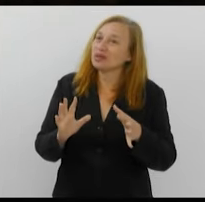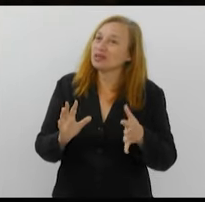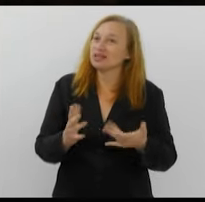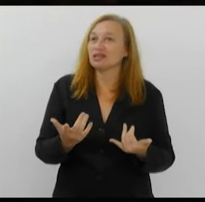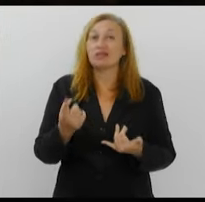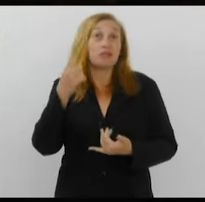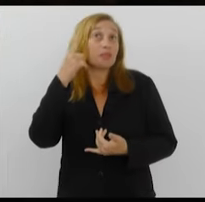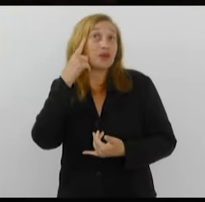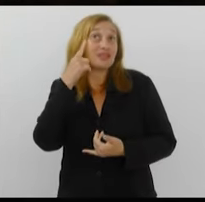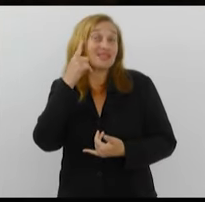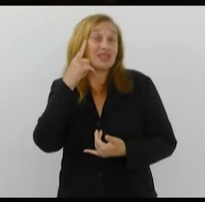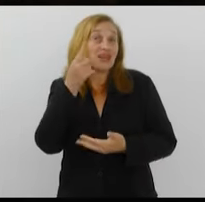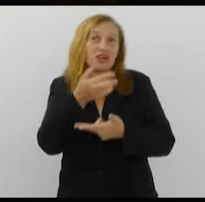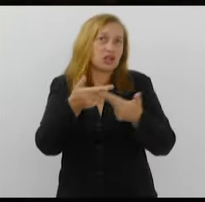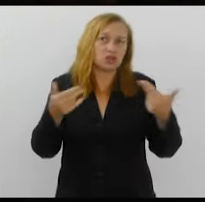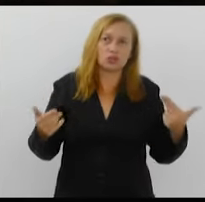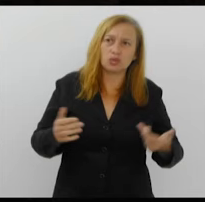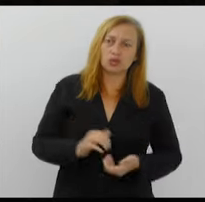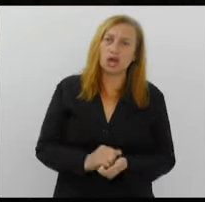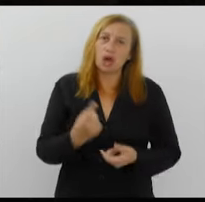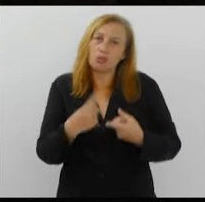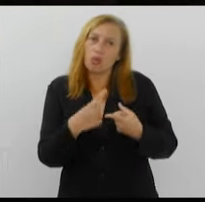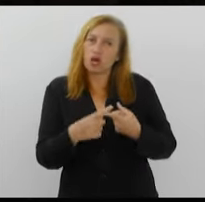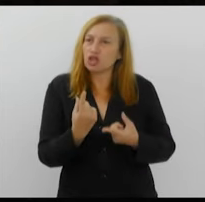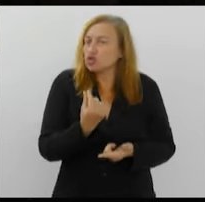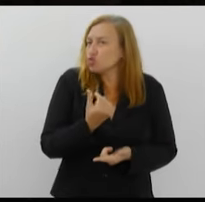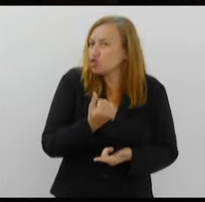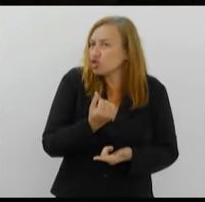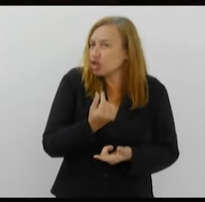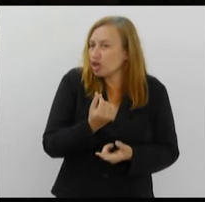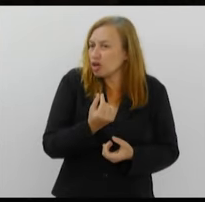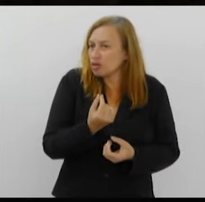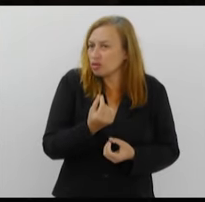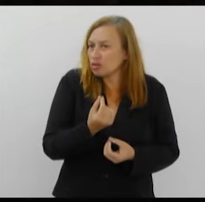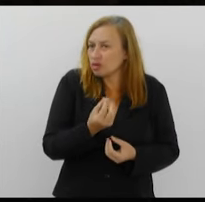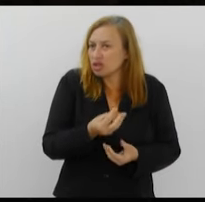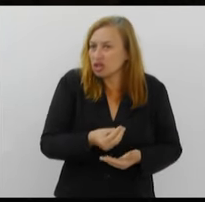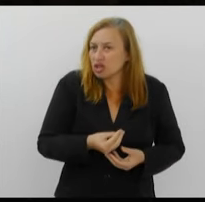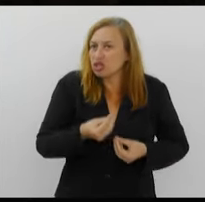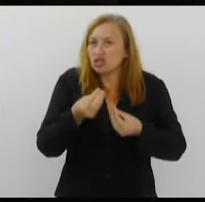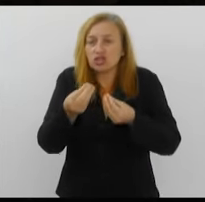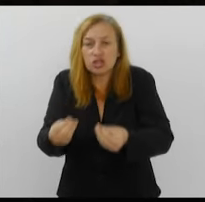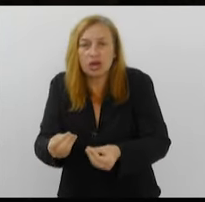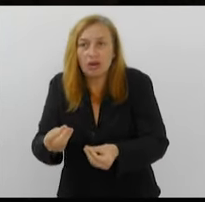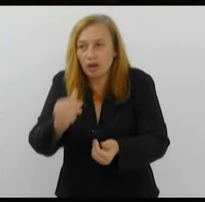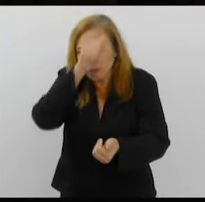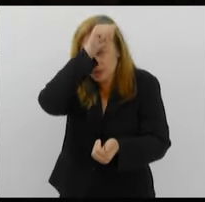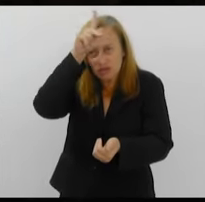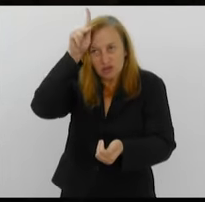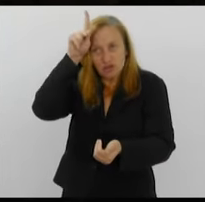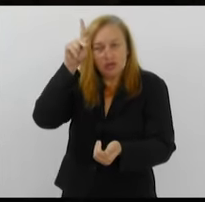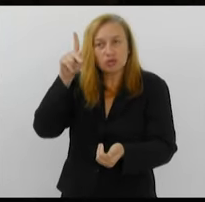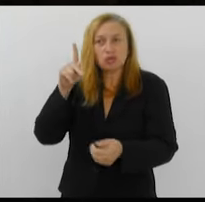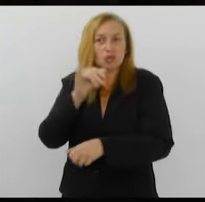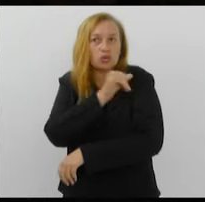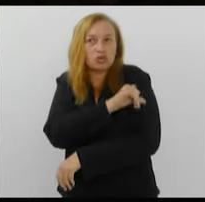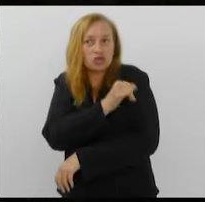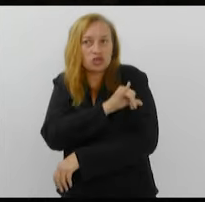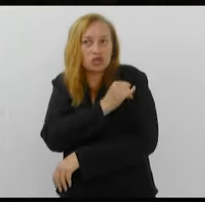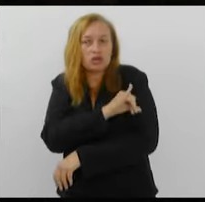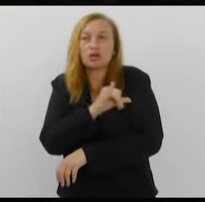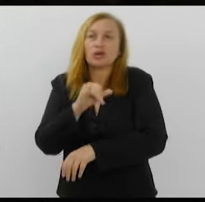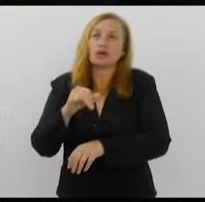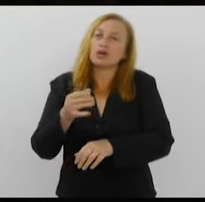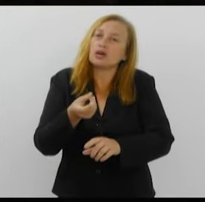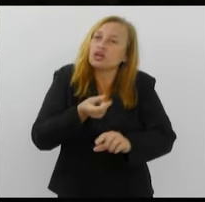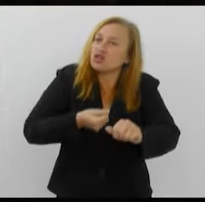divagações. Porque se o dinheiro saiu do nosso fundo, deputado Carlos Augusto, foi para a Prefeitura do Rio de Janeiro, para um fim específico